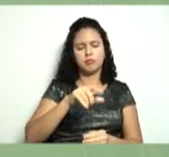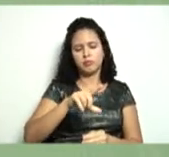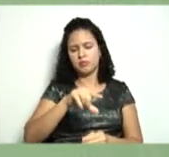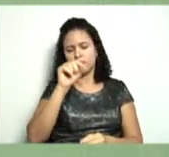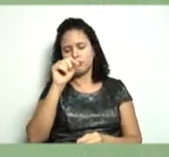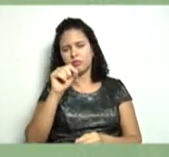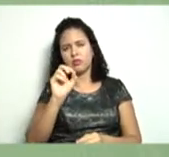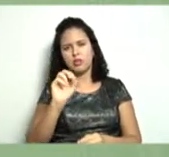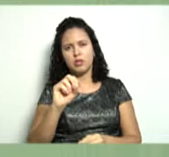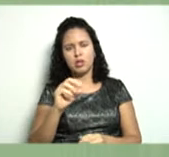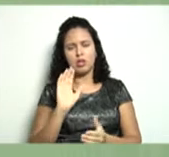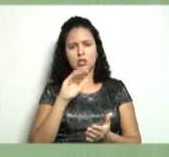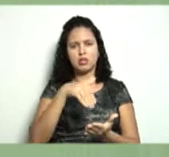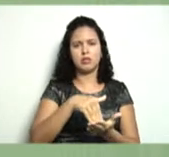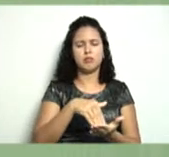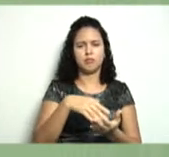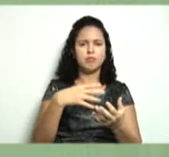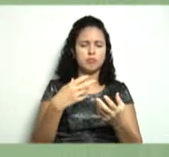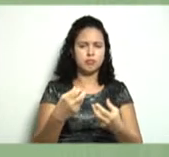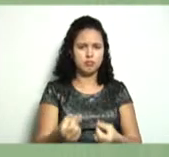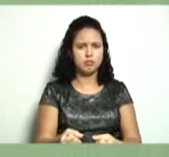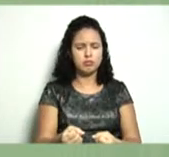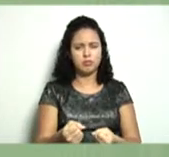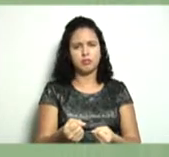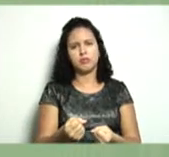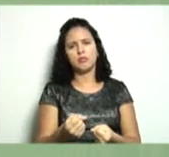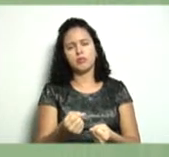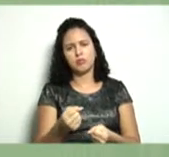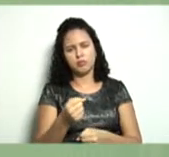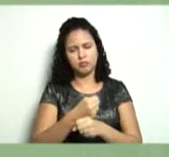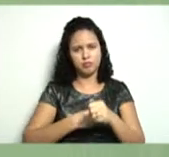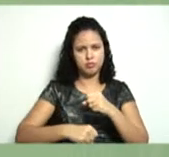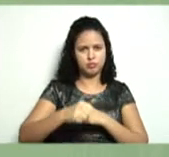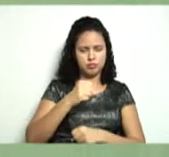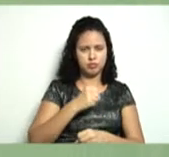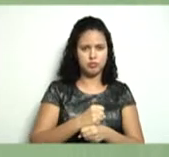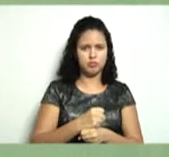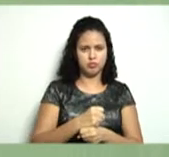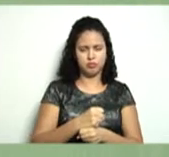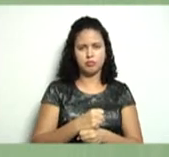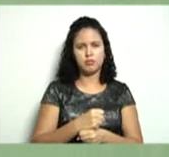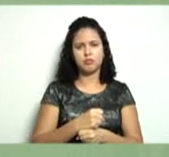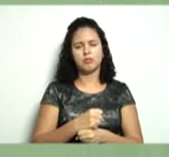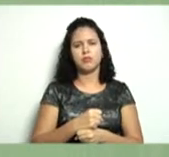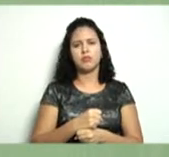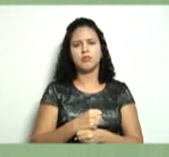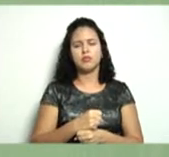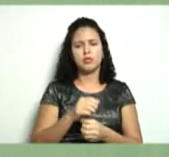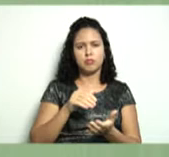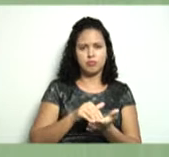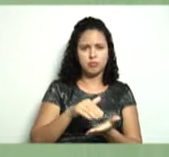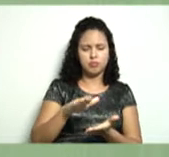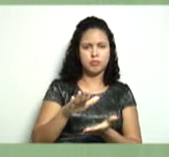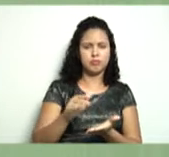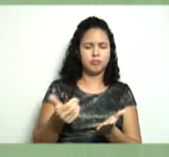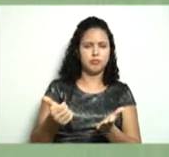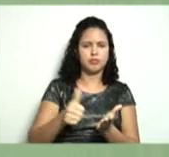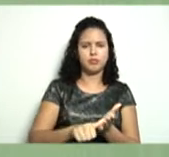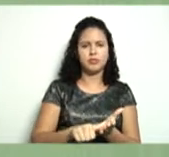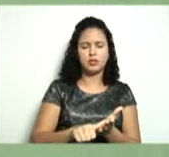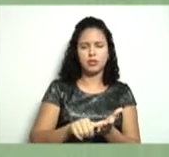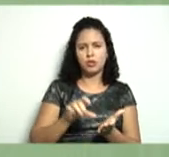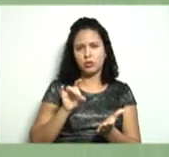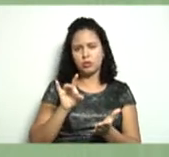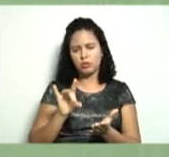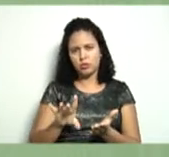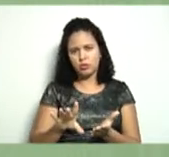até que sejam aprovadas as contas do exercício em que ele deixou o emprego. A demissão do associado será